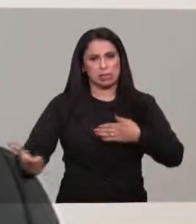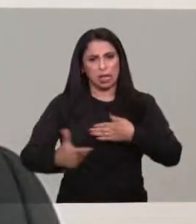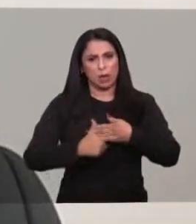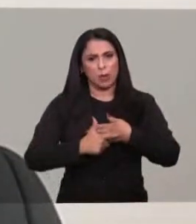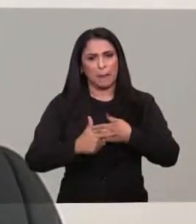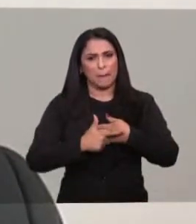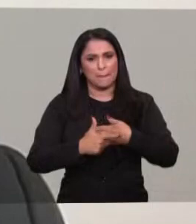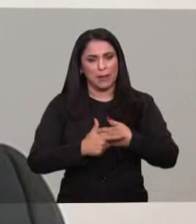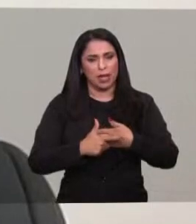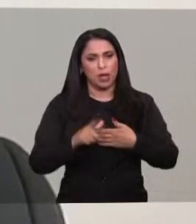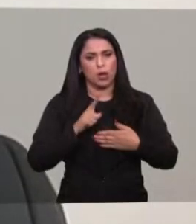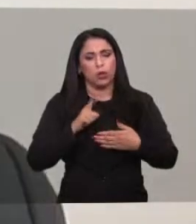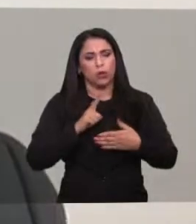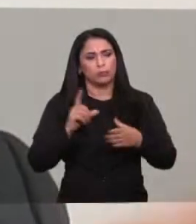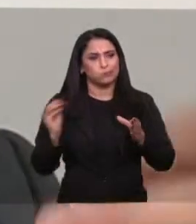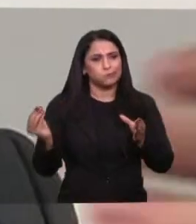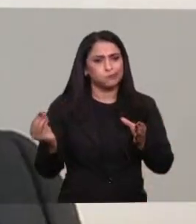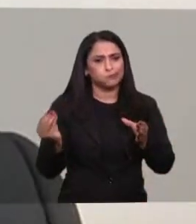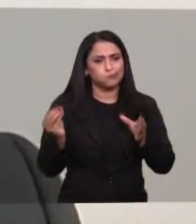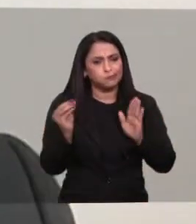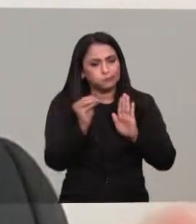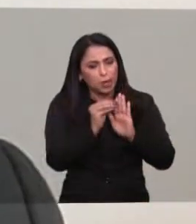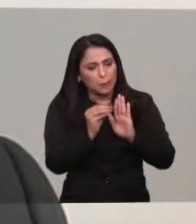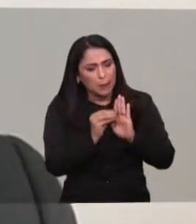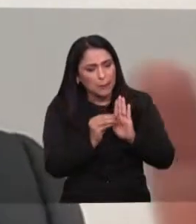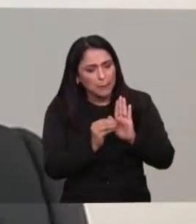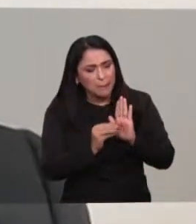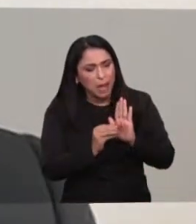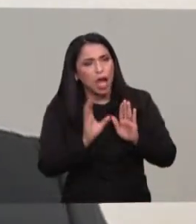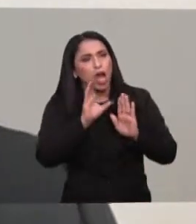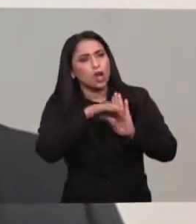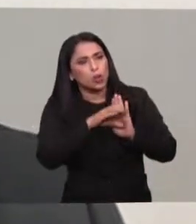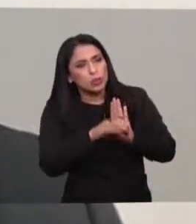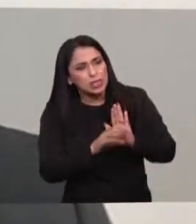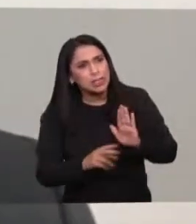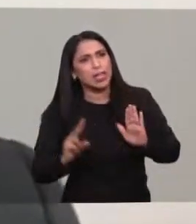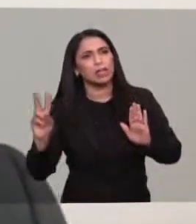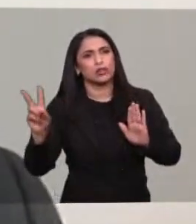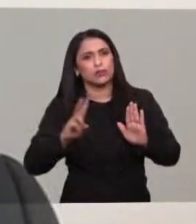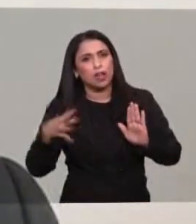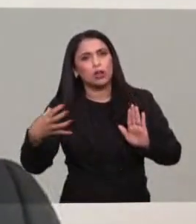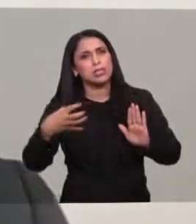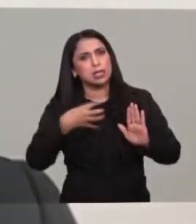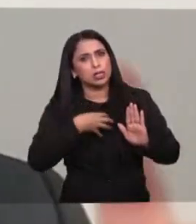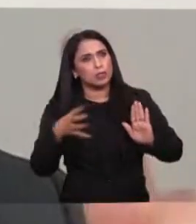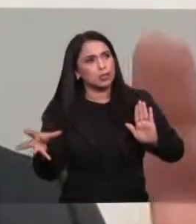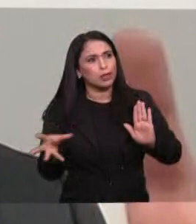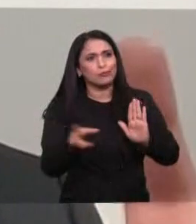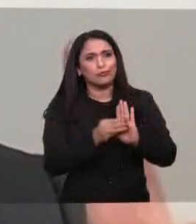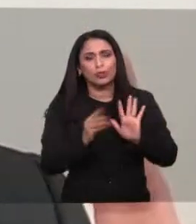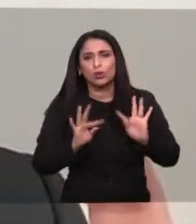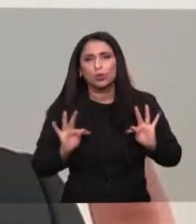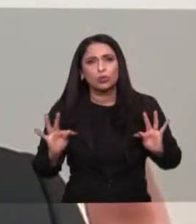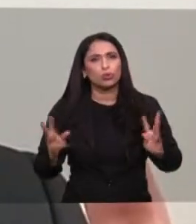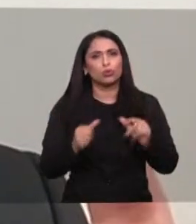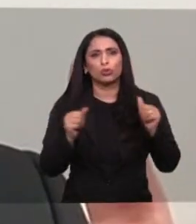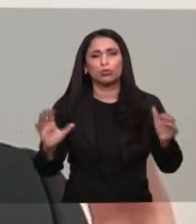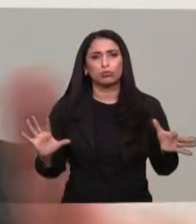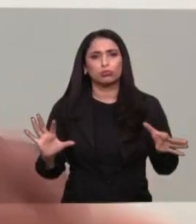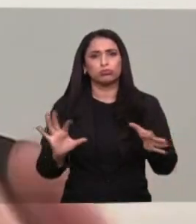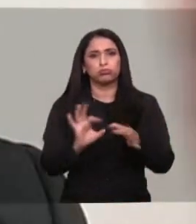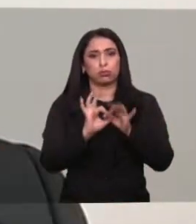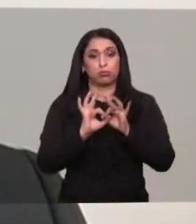própria interpretação, com seus conceitos, seus valores e seus sentimentos. E nessa